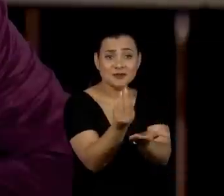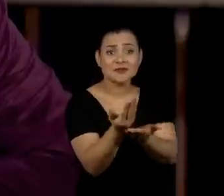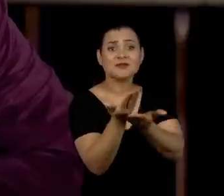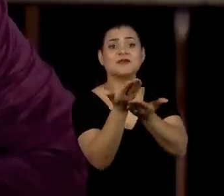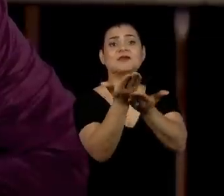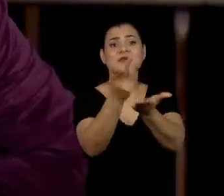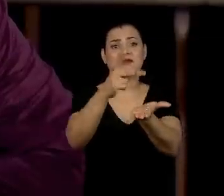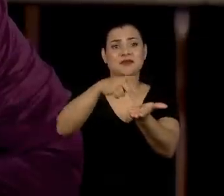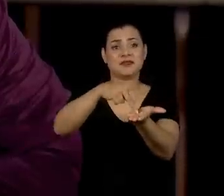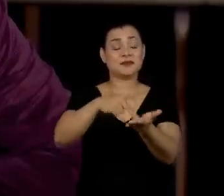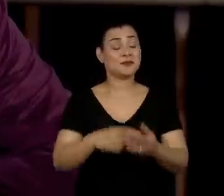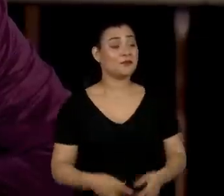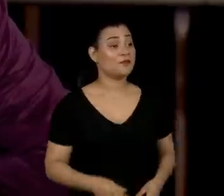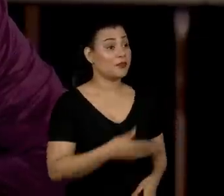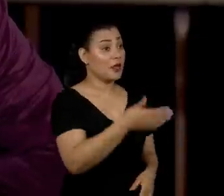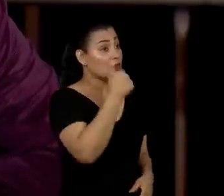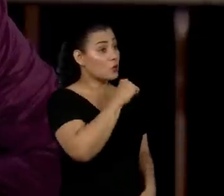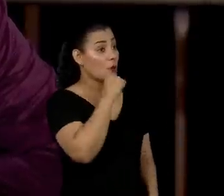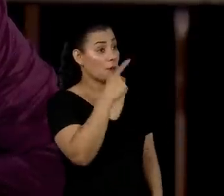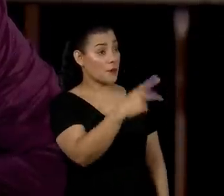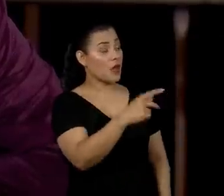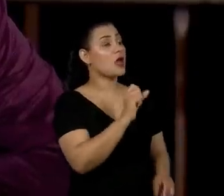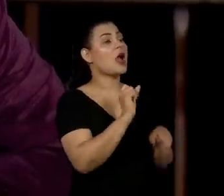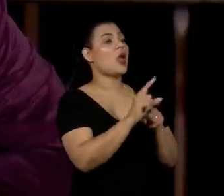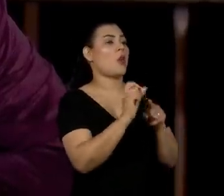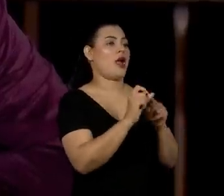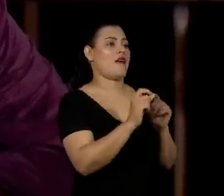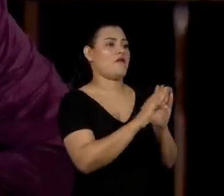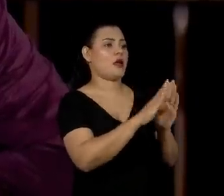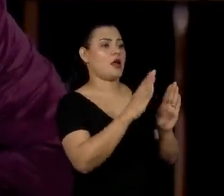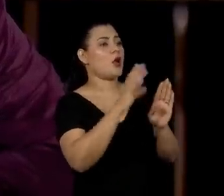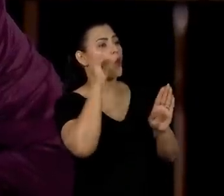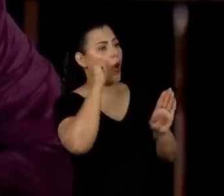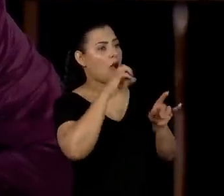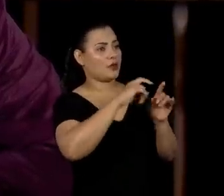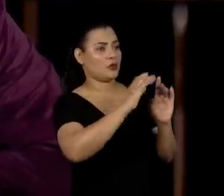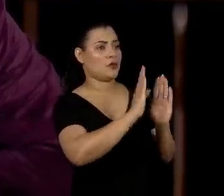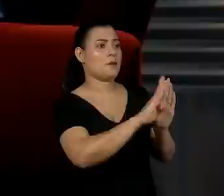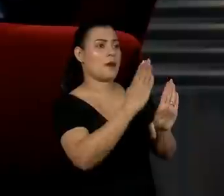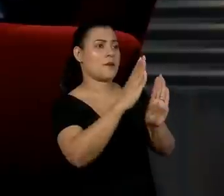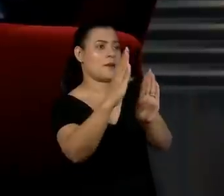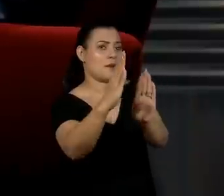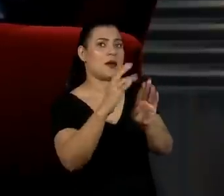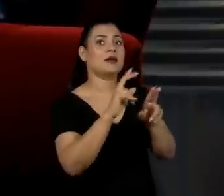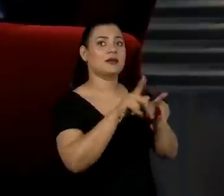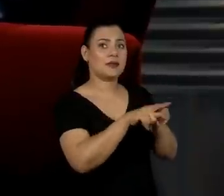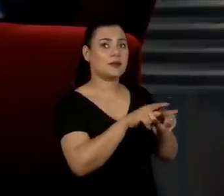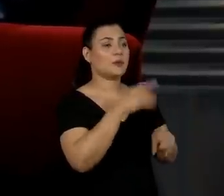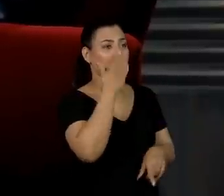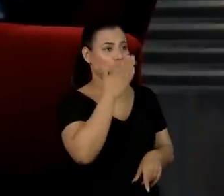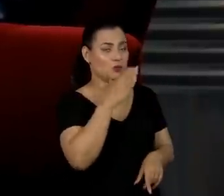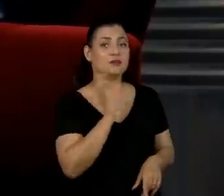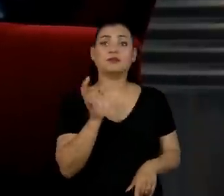E a sua mãe alugava quartos para as meninas